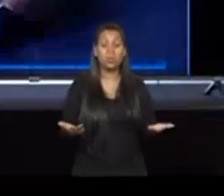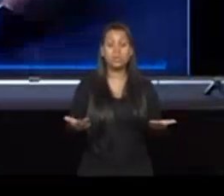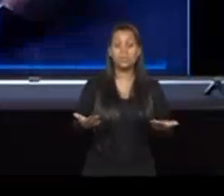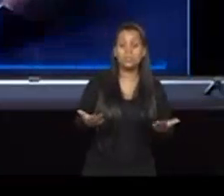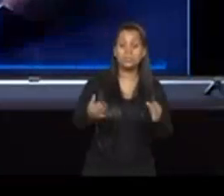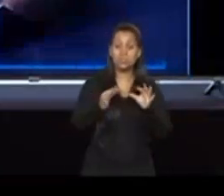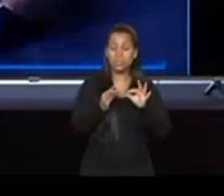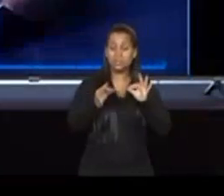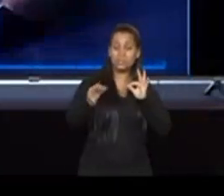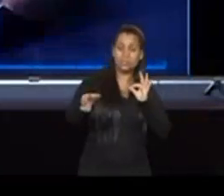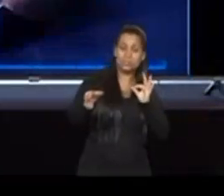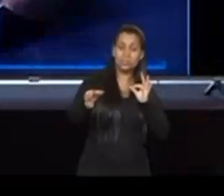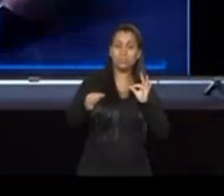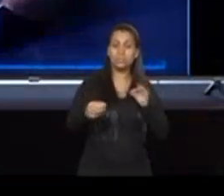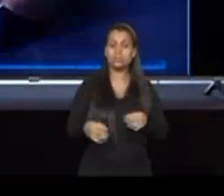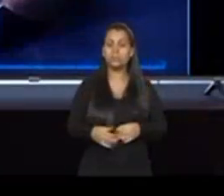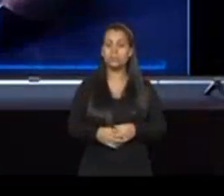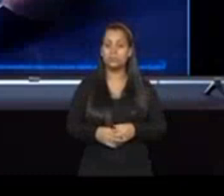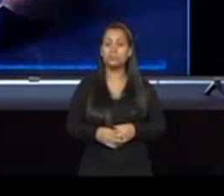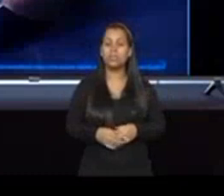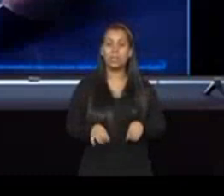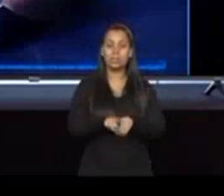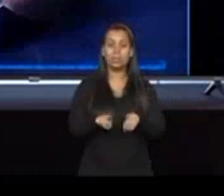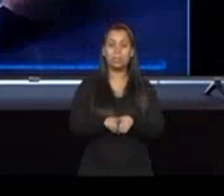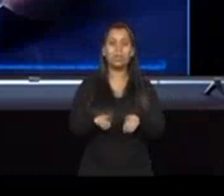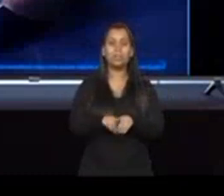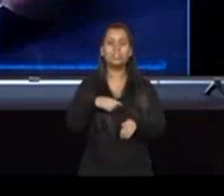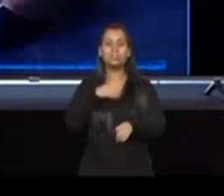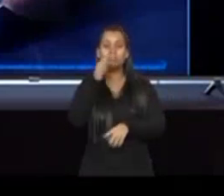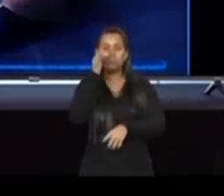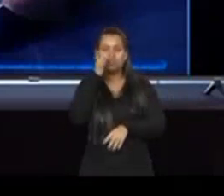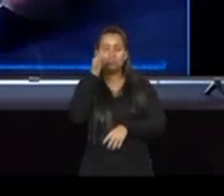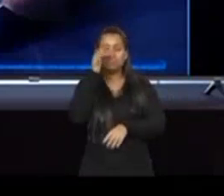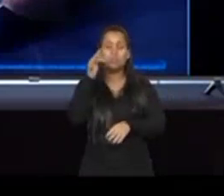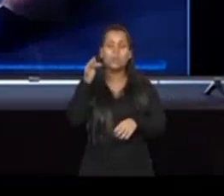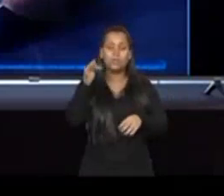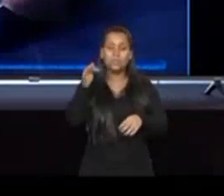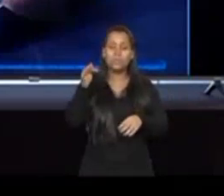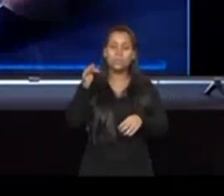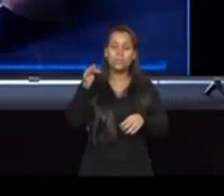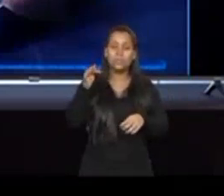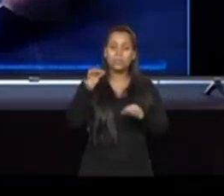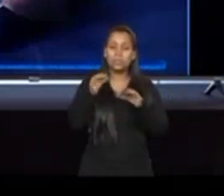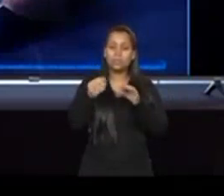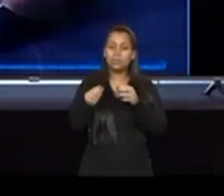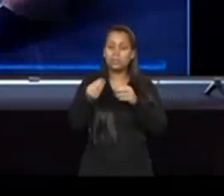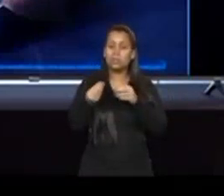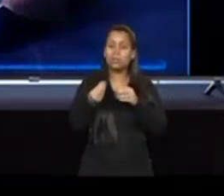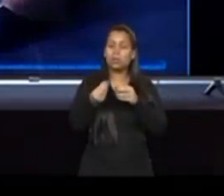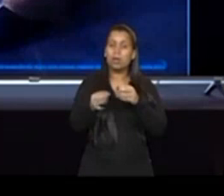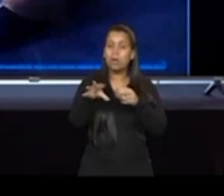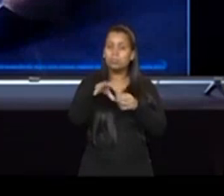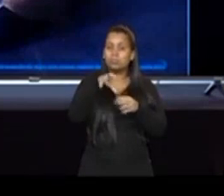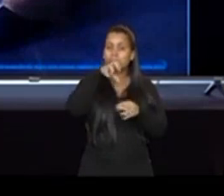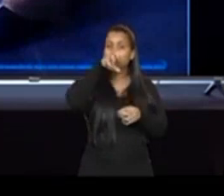máscara justamente para ser colocados algumas plantas aromáticas aqui, que acreditava-se que o espaço entre esse ar entrar